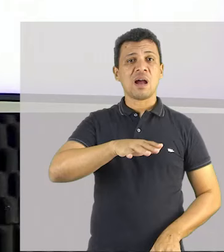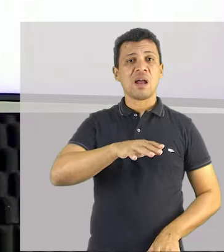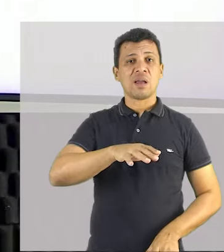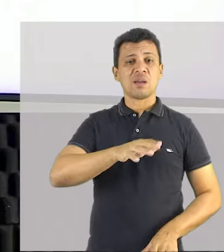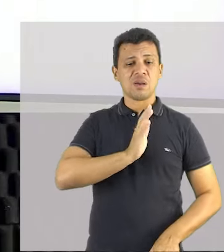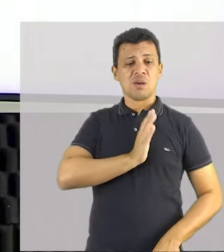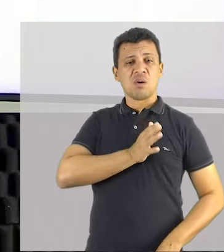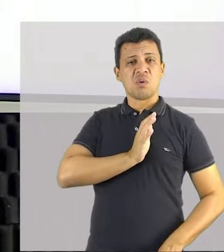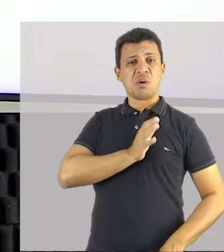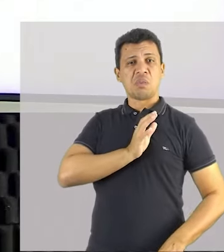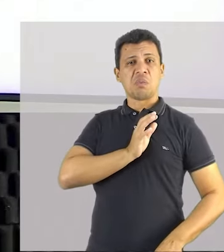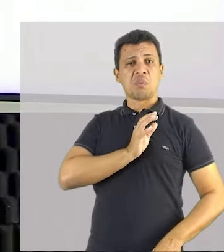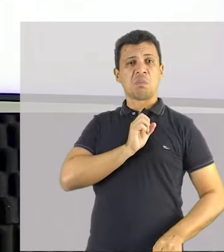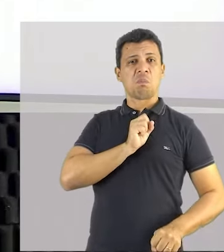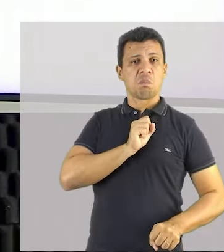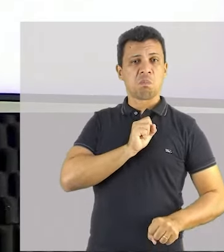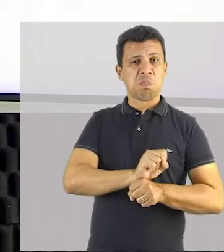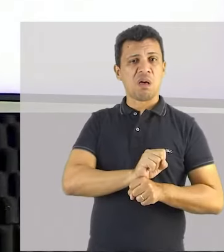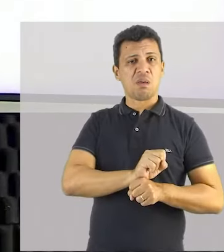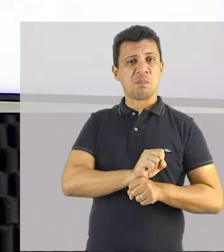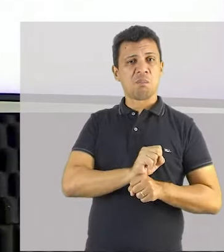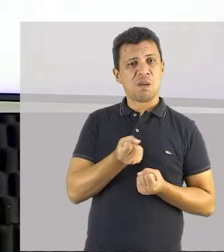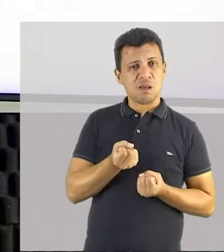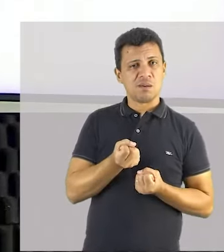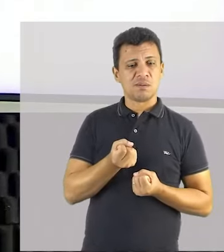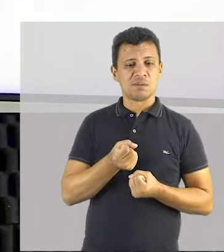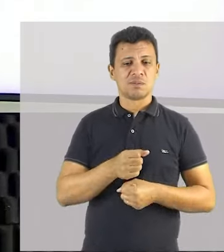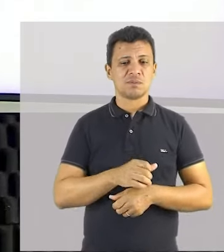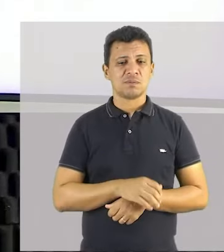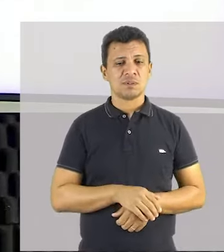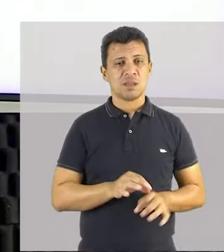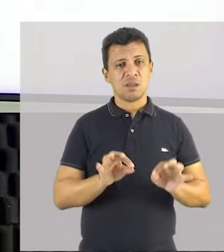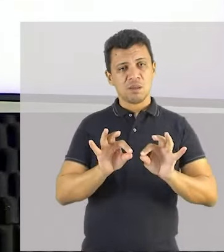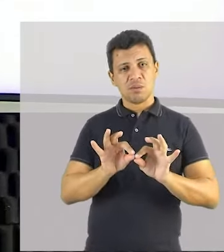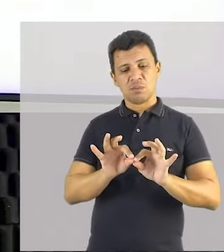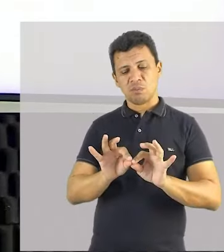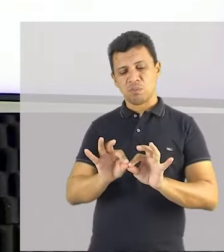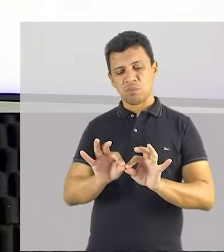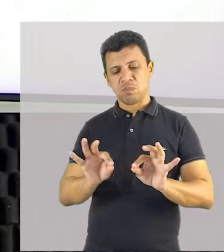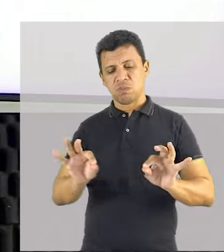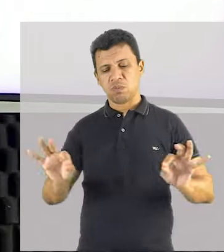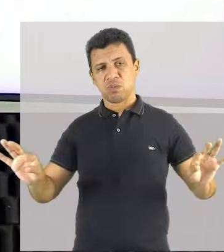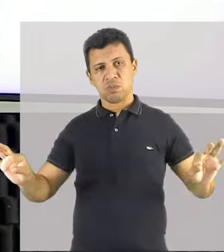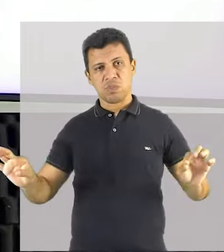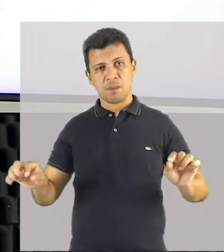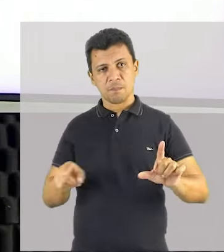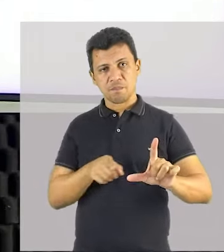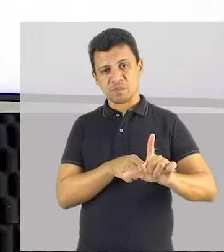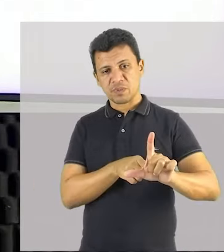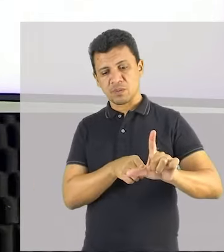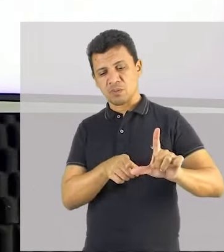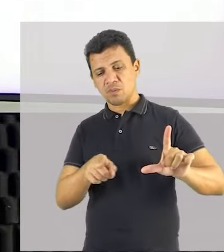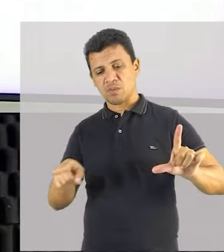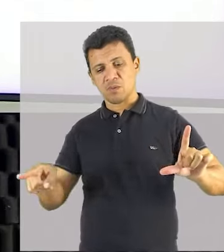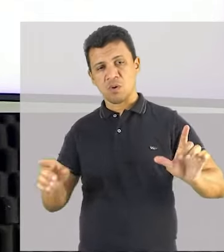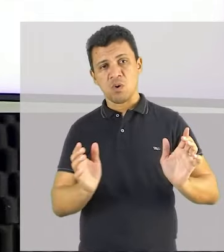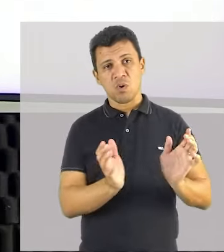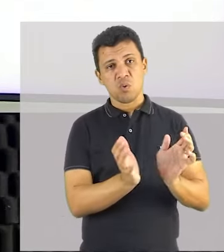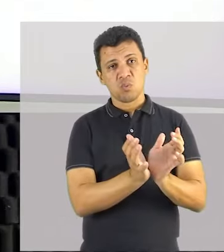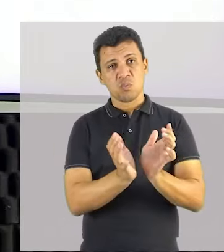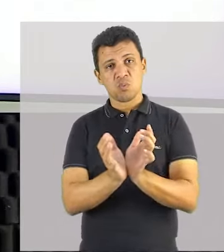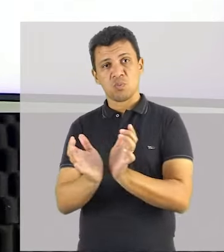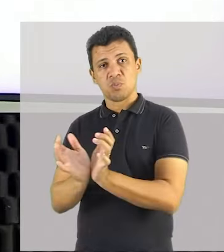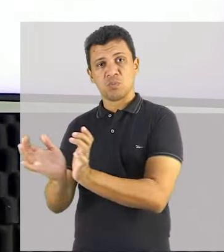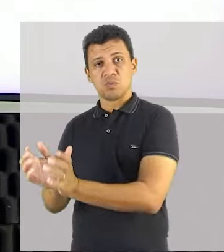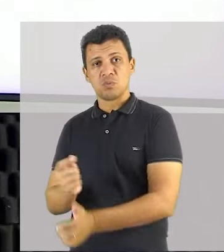percentual tá E no eixo horizontal a gente tem os grupos então quatro